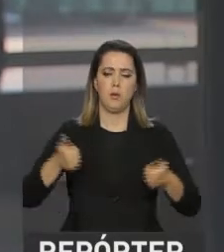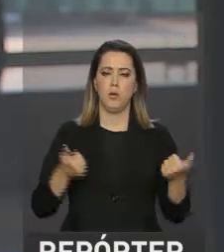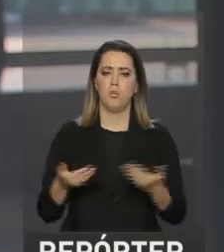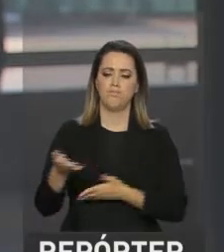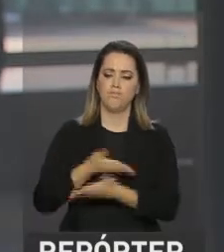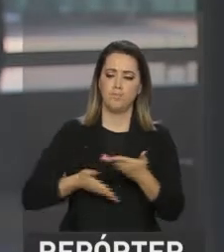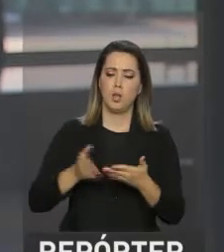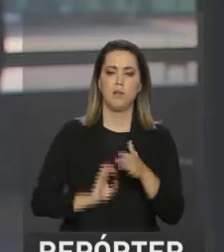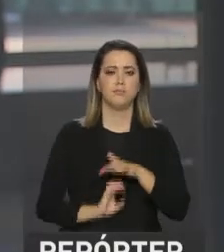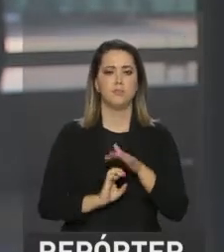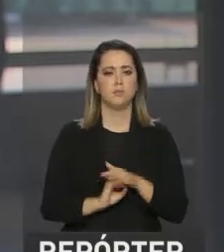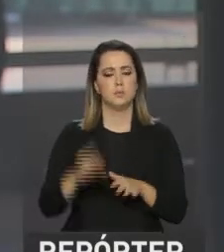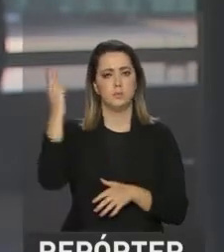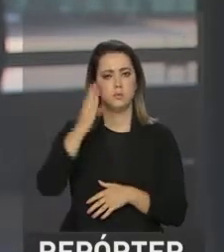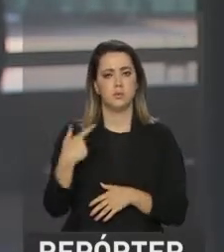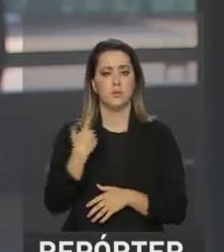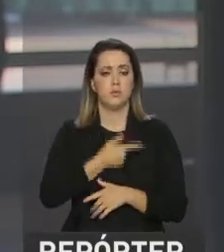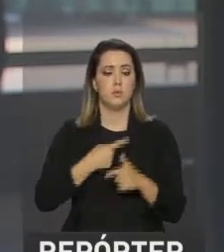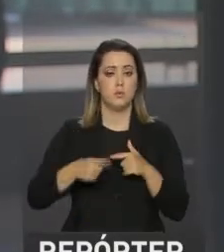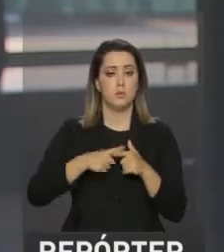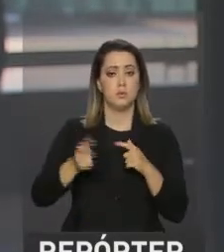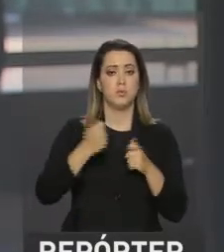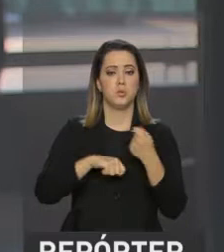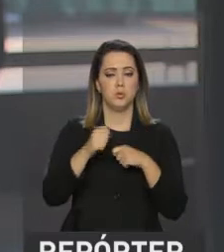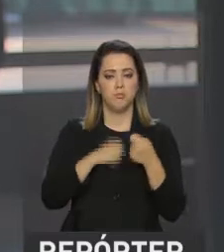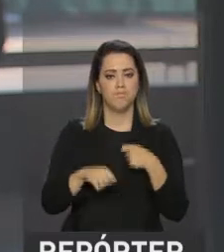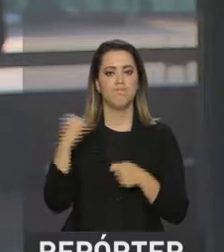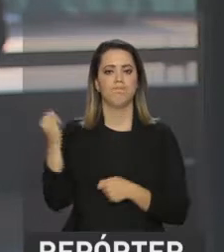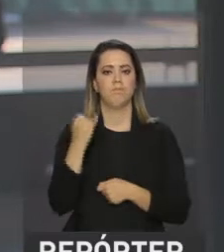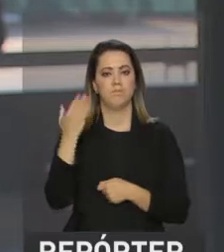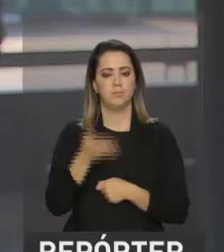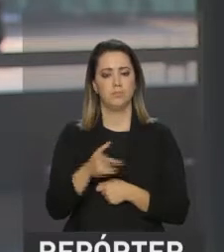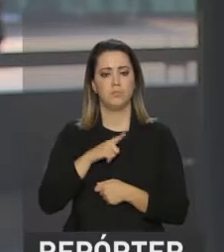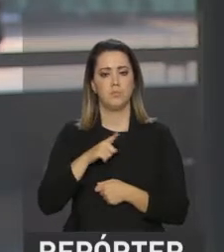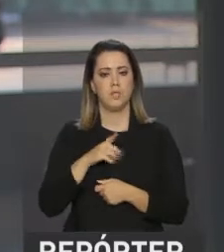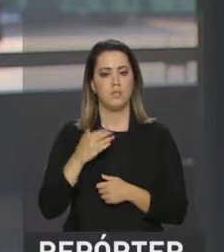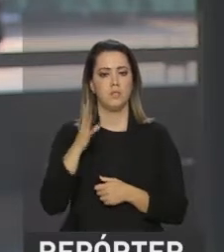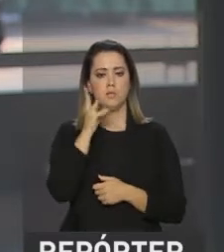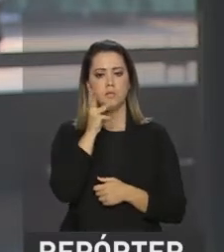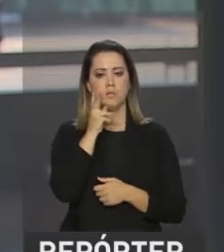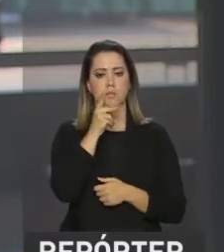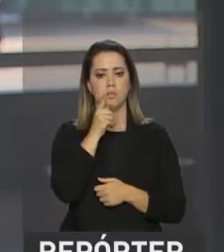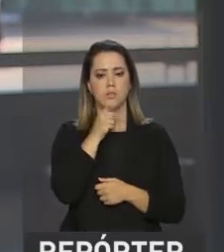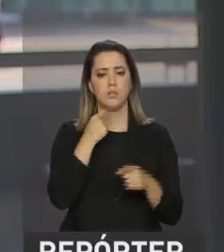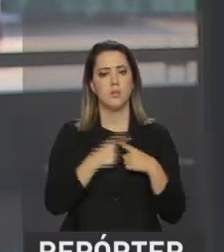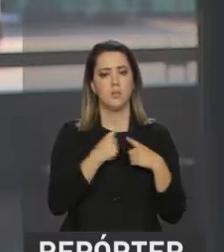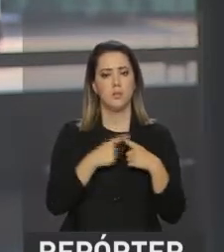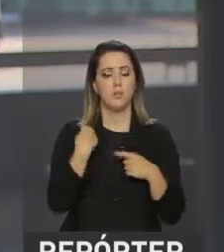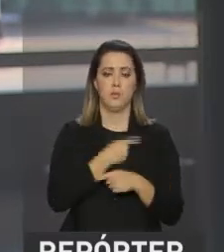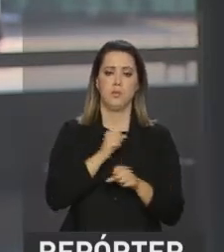brasil nós estamos vivendo uma crise econômica bastante grande e essa crise tem demorado mais porque o nosso sistema o céu muito